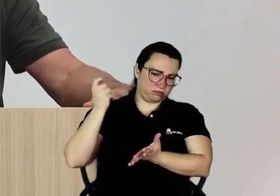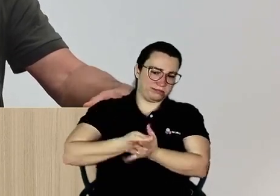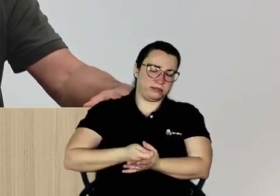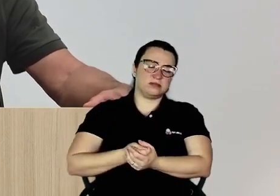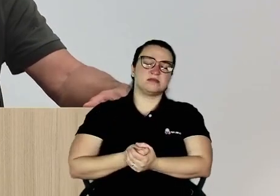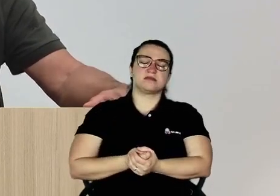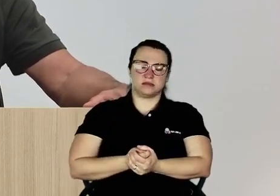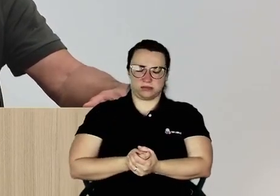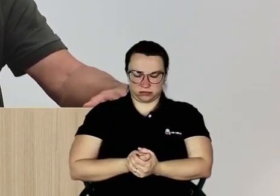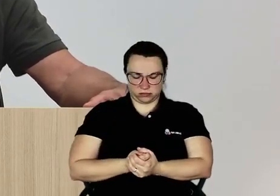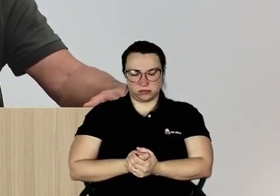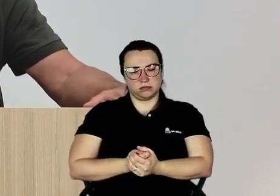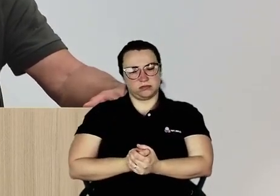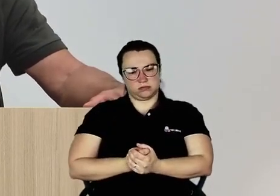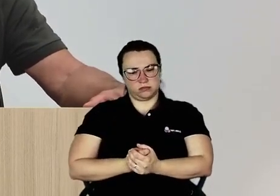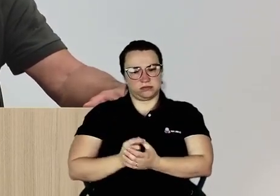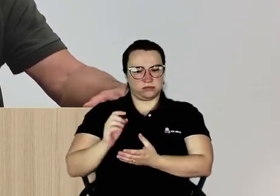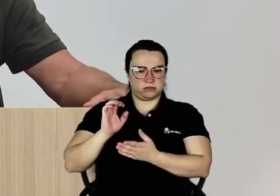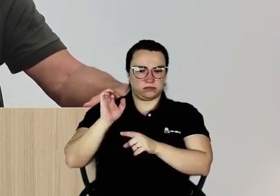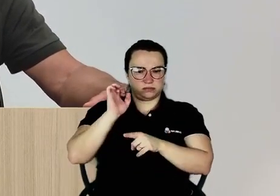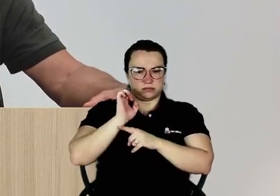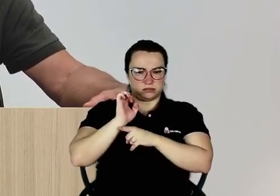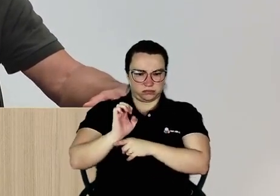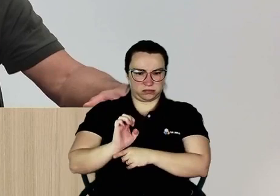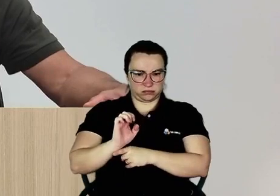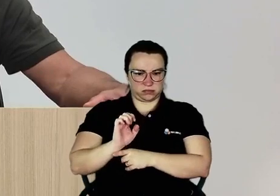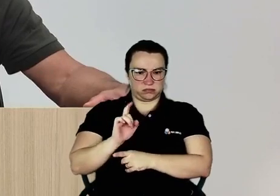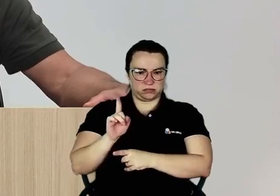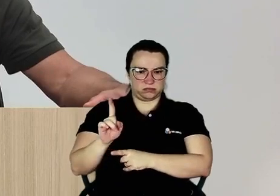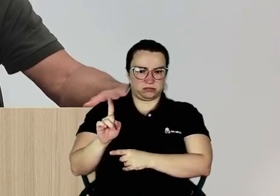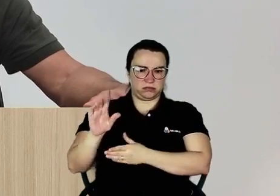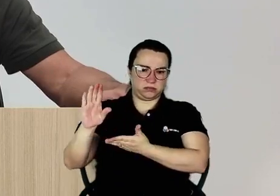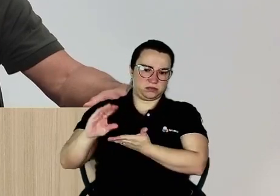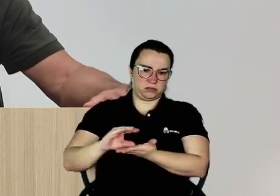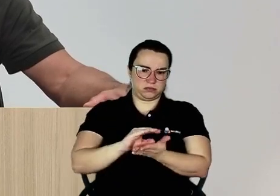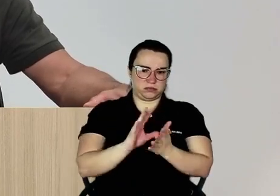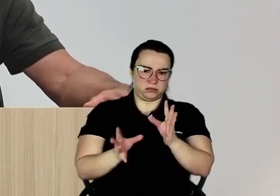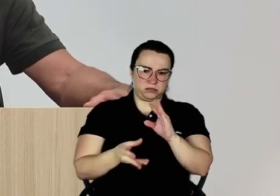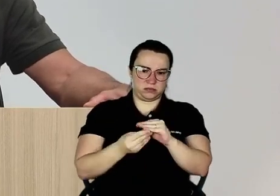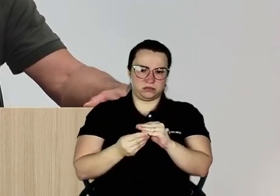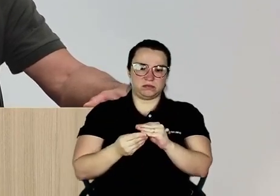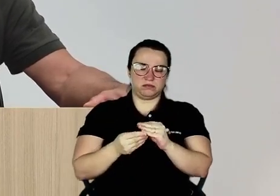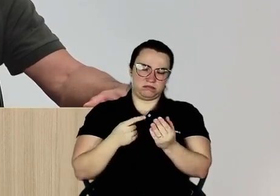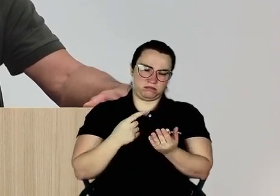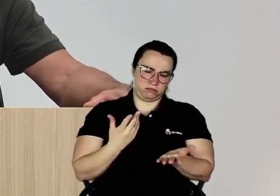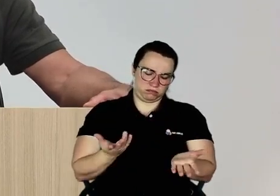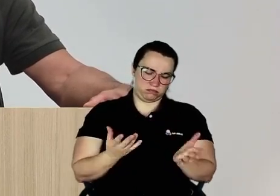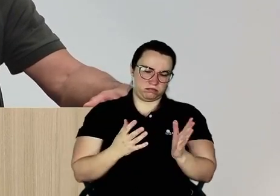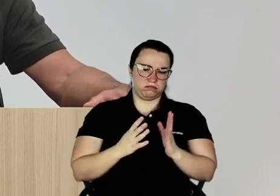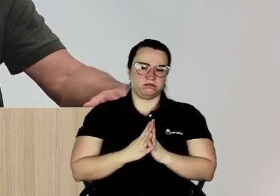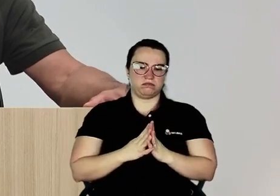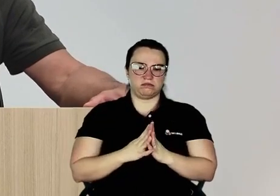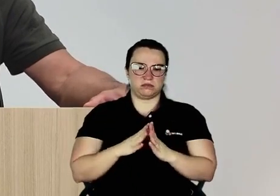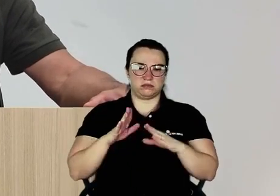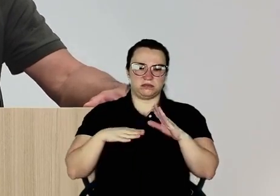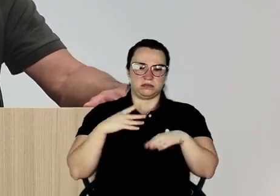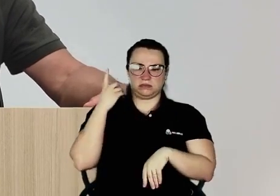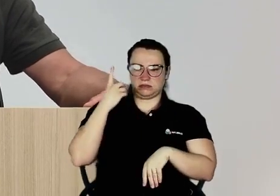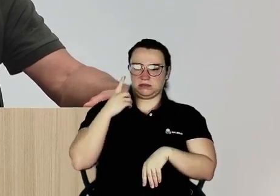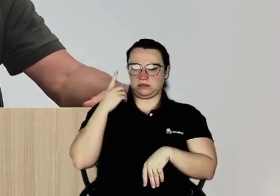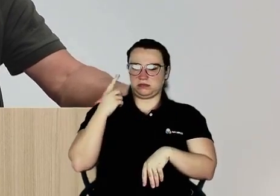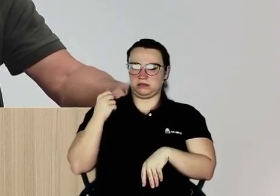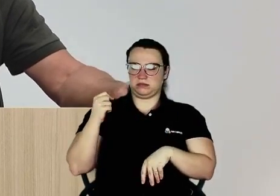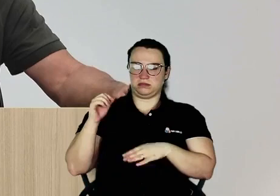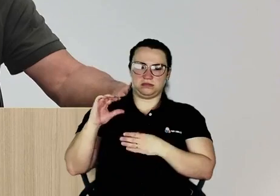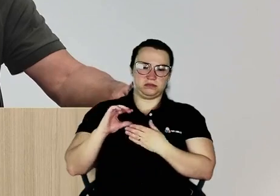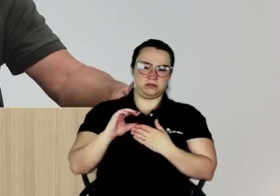cofres do Estado, retornam através de emendas parlamentares, que de repente o deputado vem aqui, traz para você e diz que o